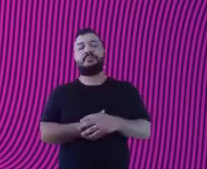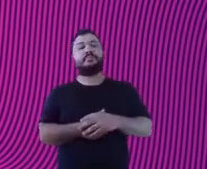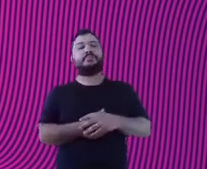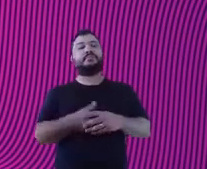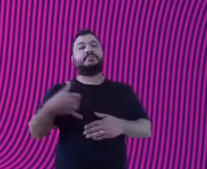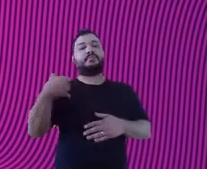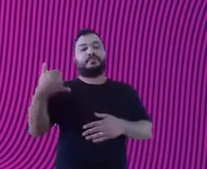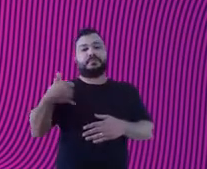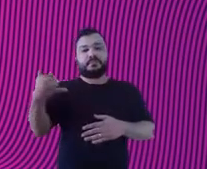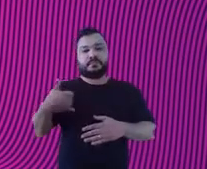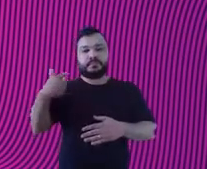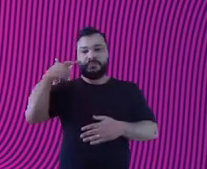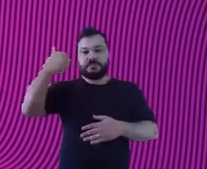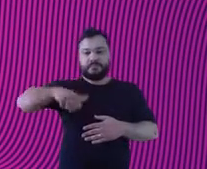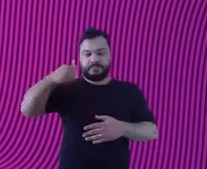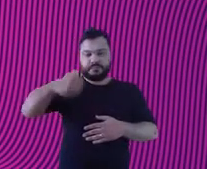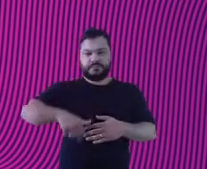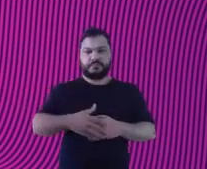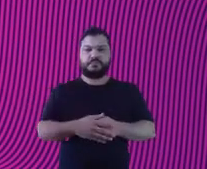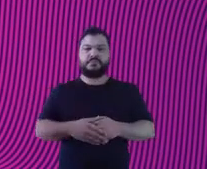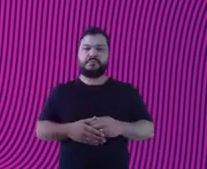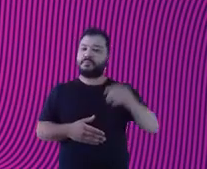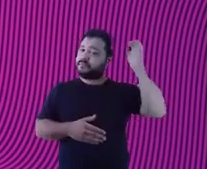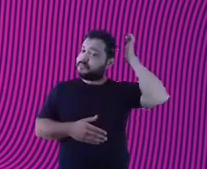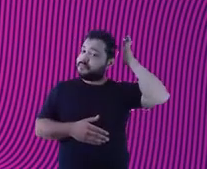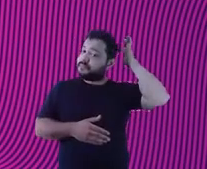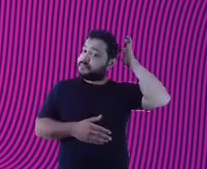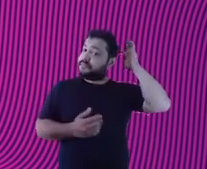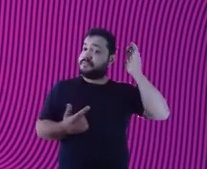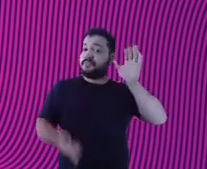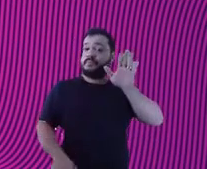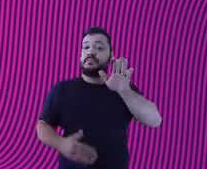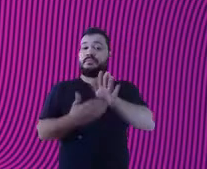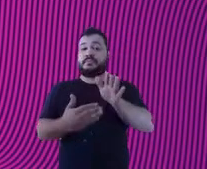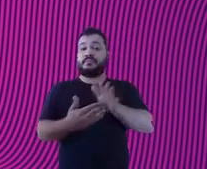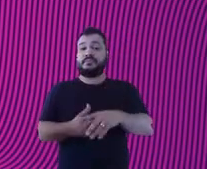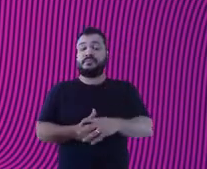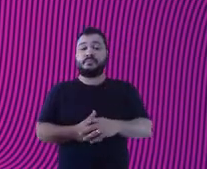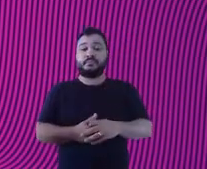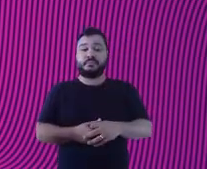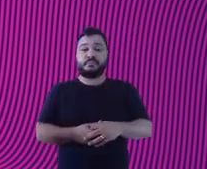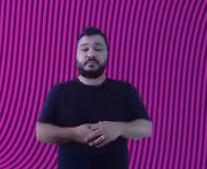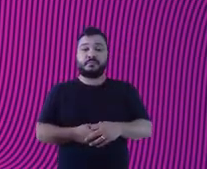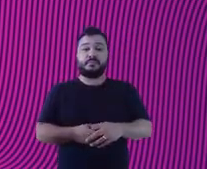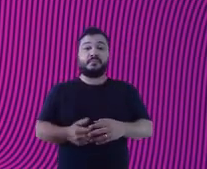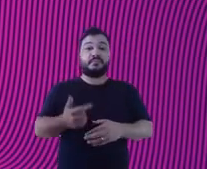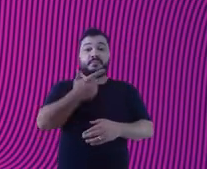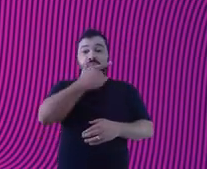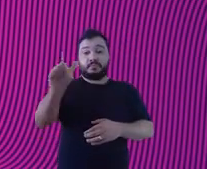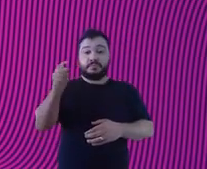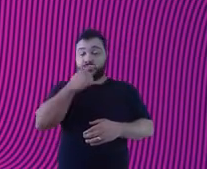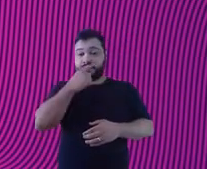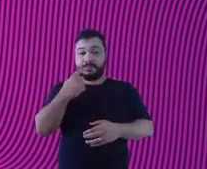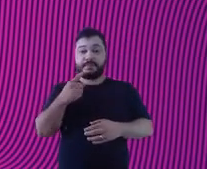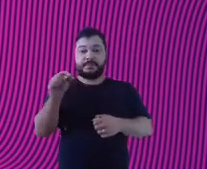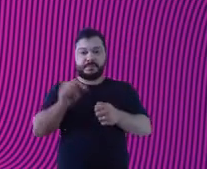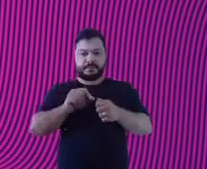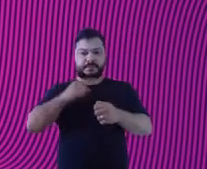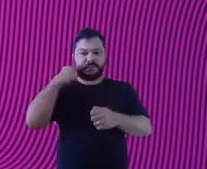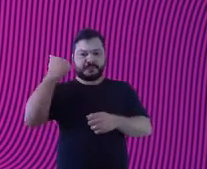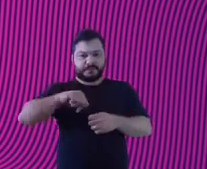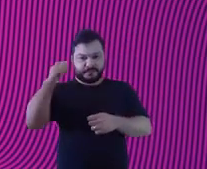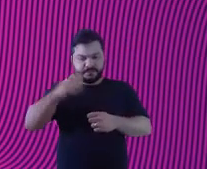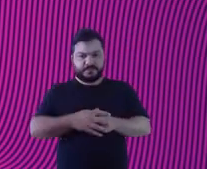da avaliação, entendendo que a idade não é limite, né? O outro ponto, ela fez a avaliação